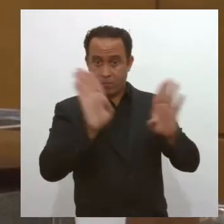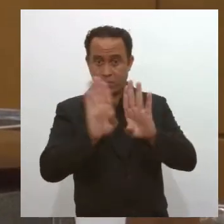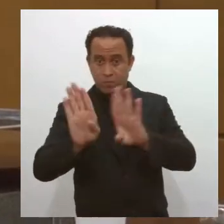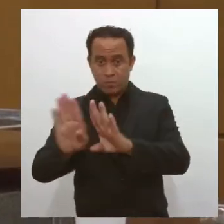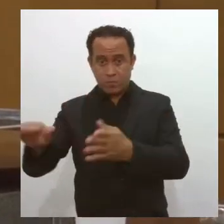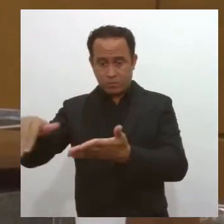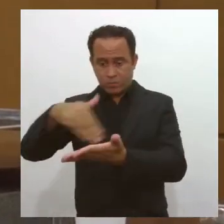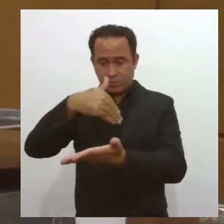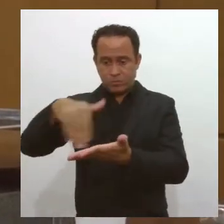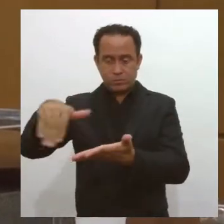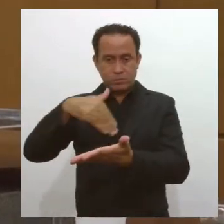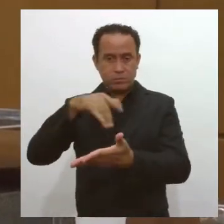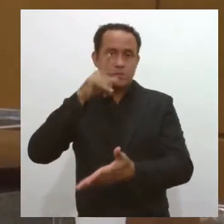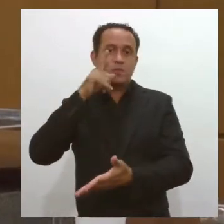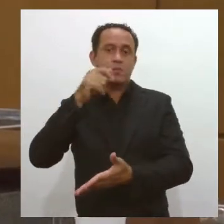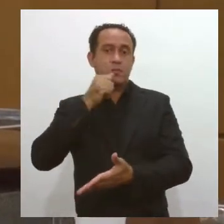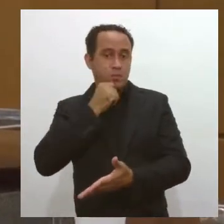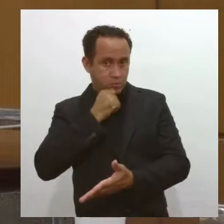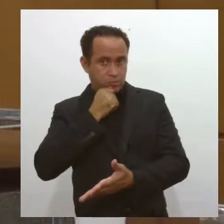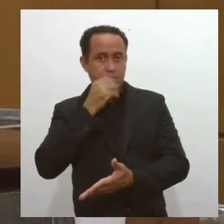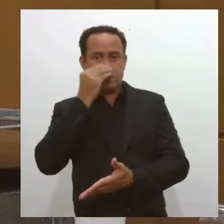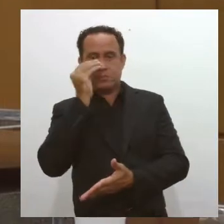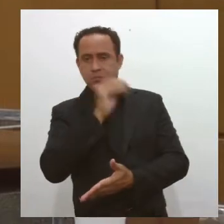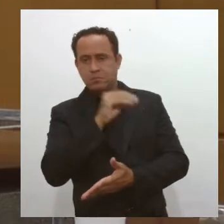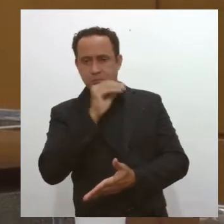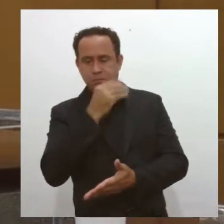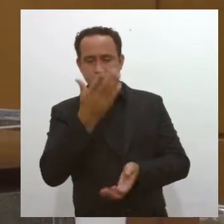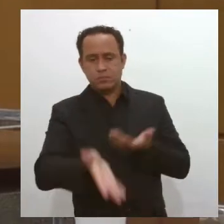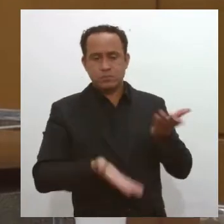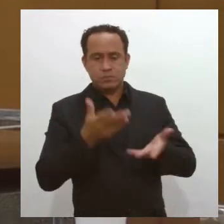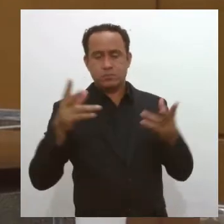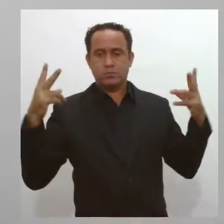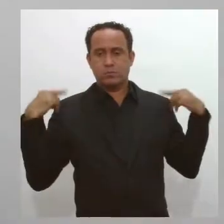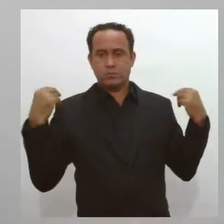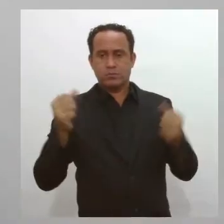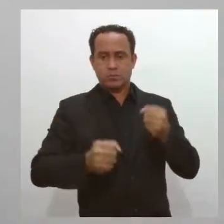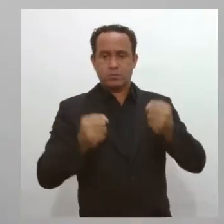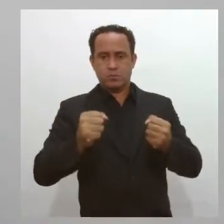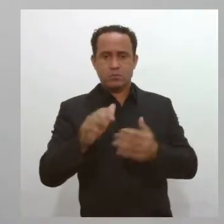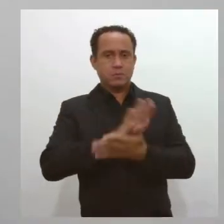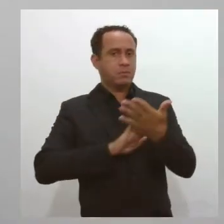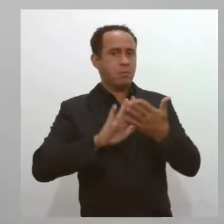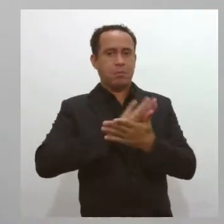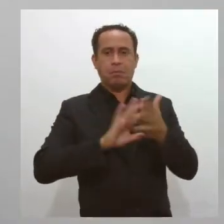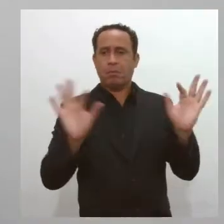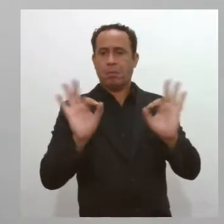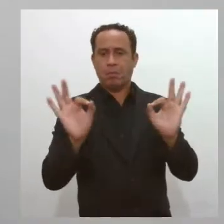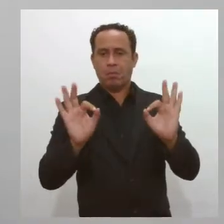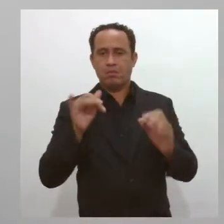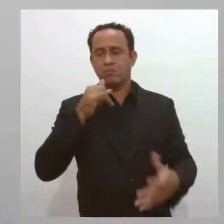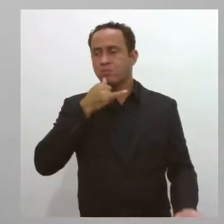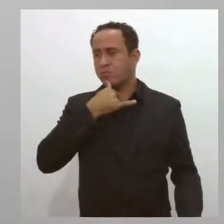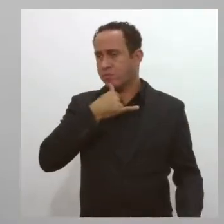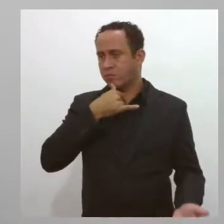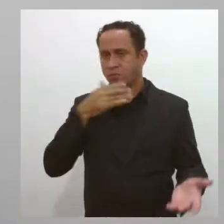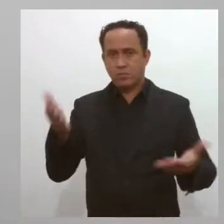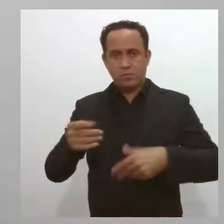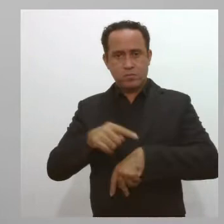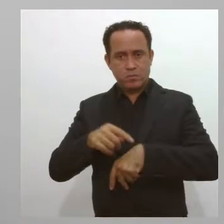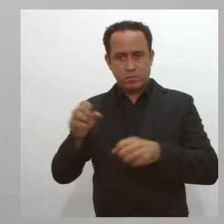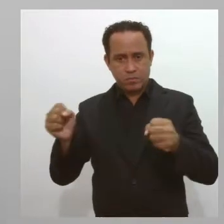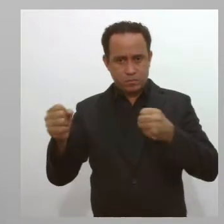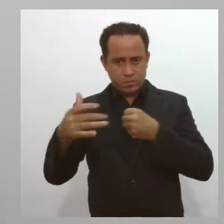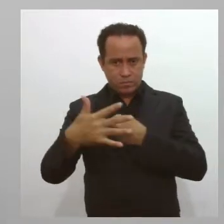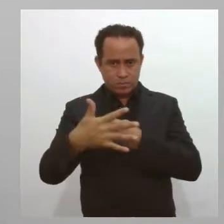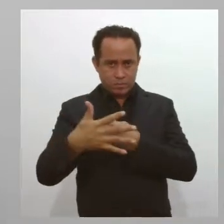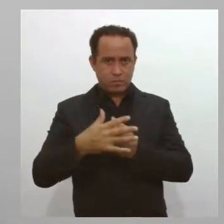escritório em Aracaju e pelo descaso com o tratamento dos motoristas do aplicativo. Infelizmente, né, a gente está vendo que nesse momento de pandemia, no momento